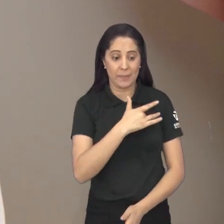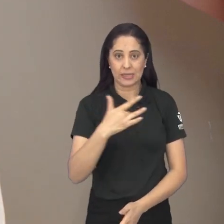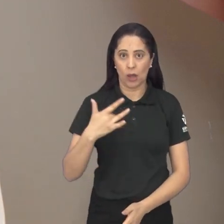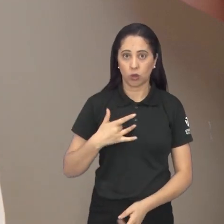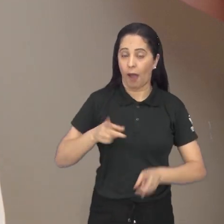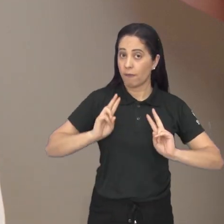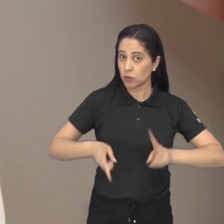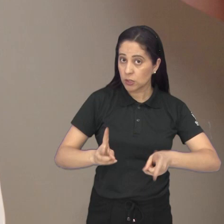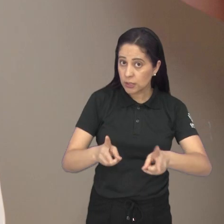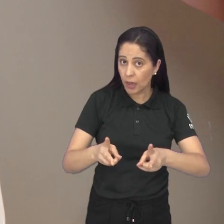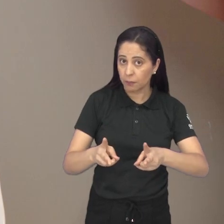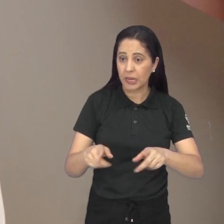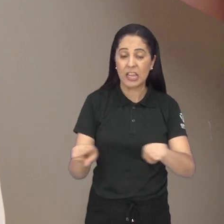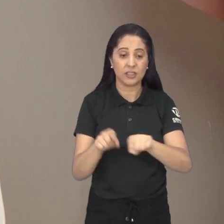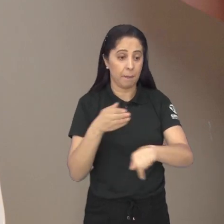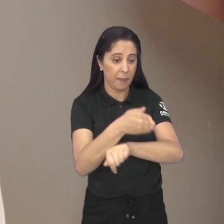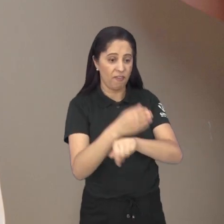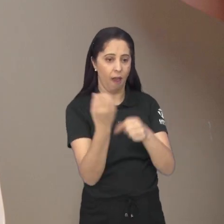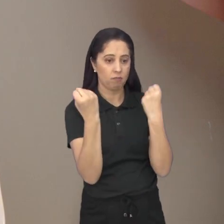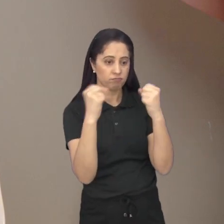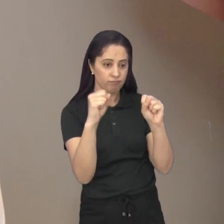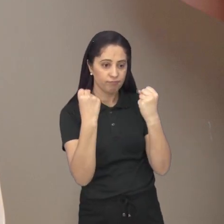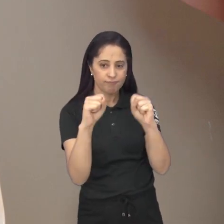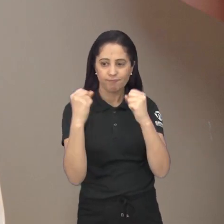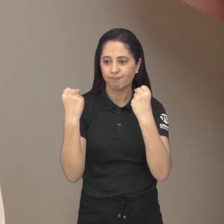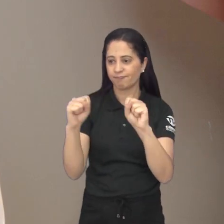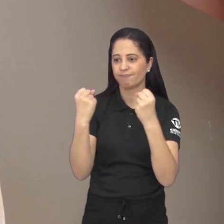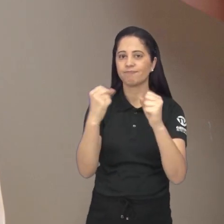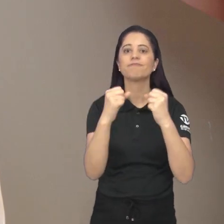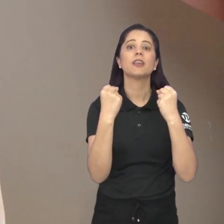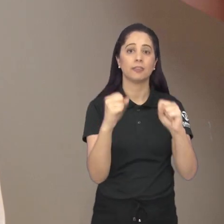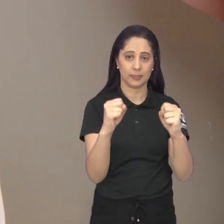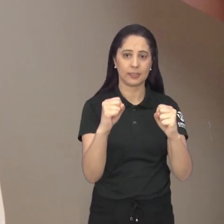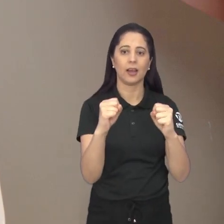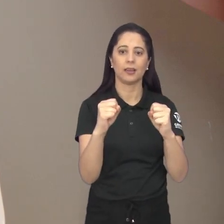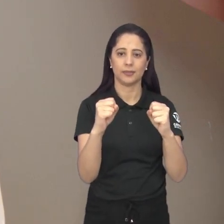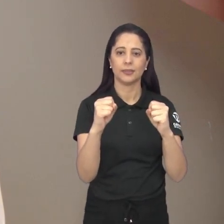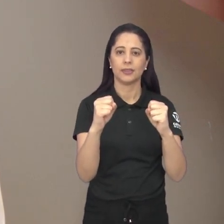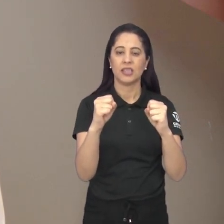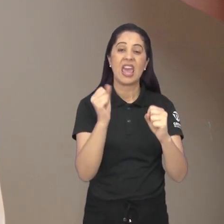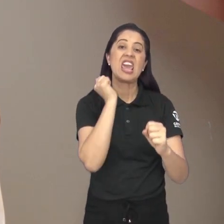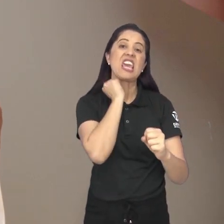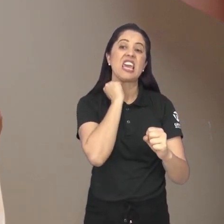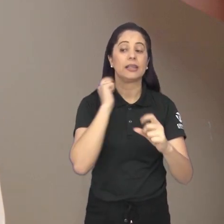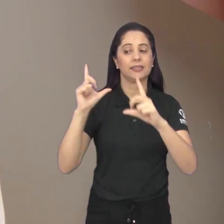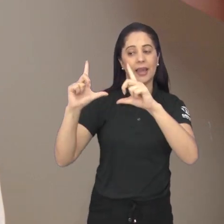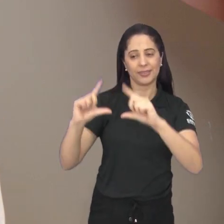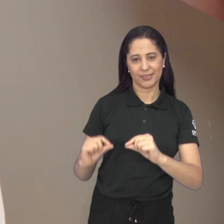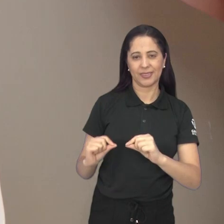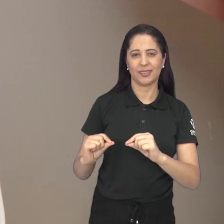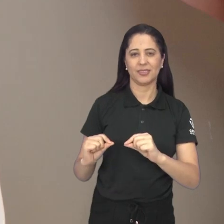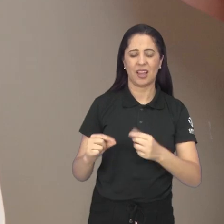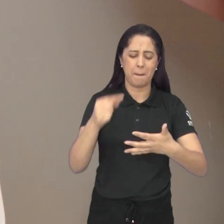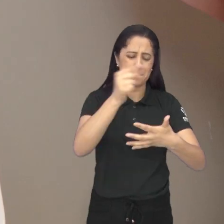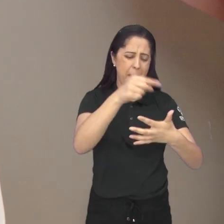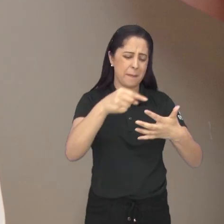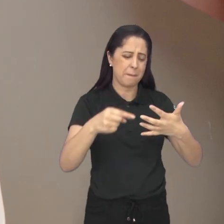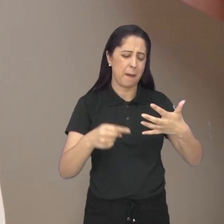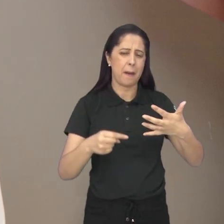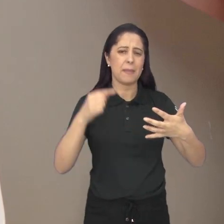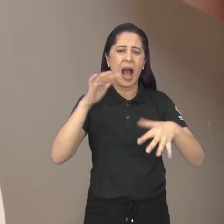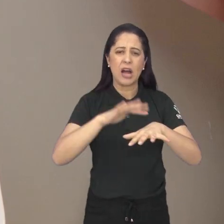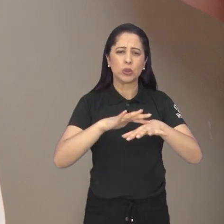correta, pratica atividades físicas e leva uma vida com mais qualidade e longe do estresse, a gente evita